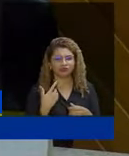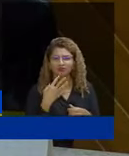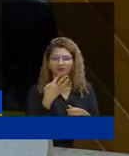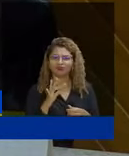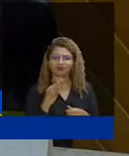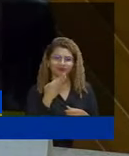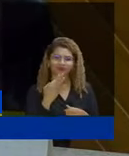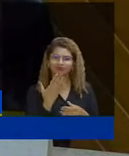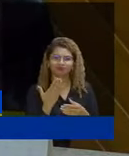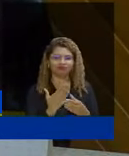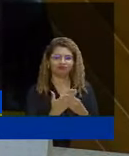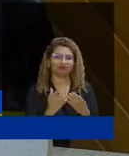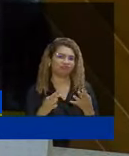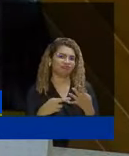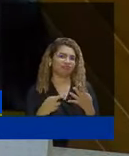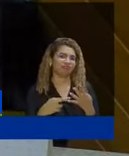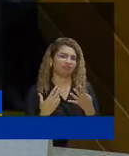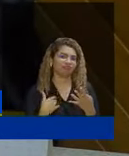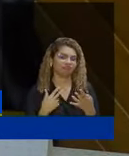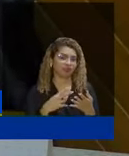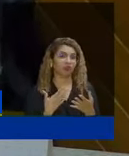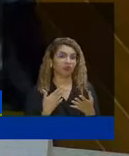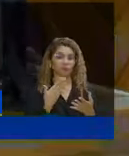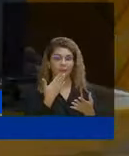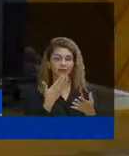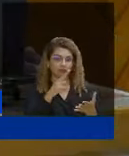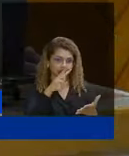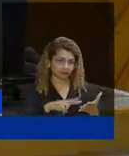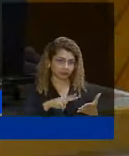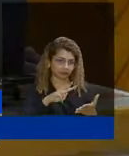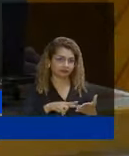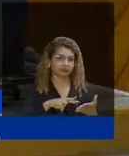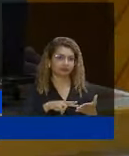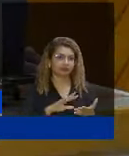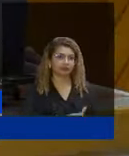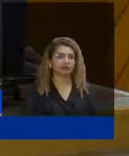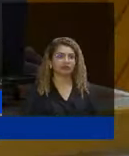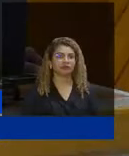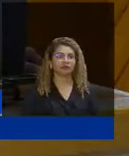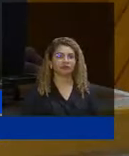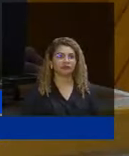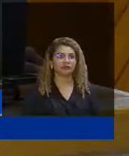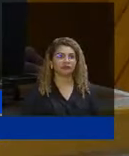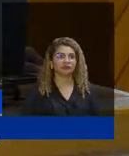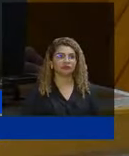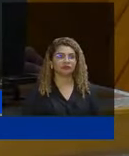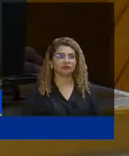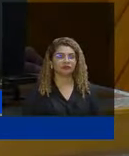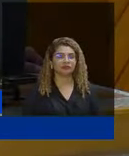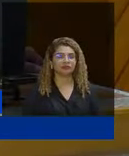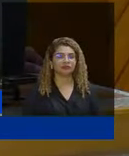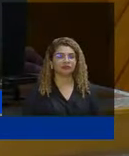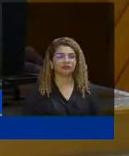respeito dele, então peço vista. Vista concedida ao doutor Carlos Fernando. Juíza Paula